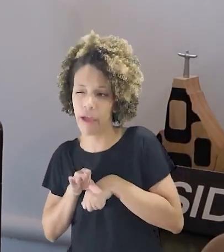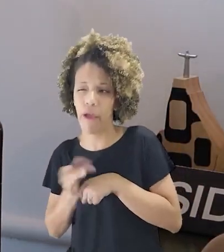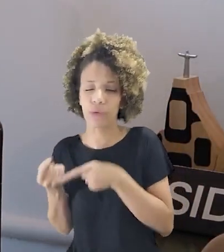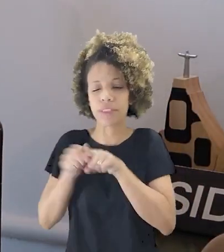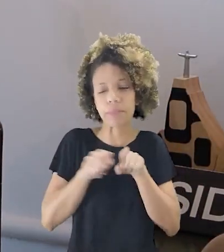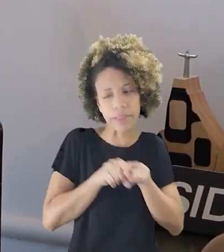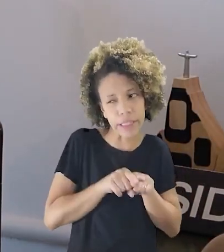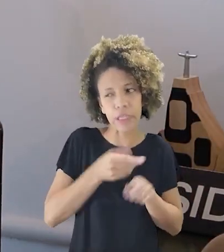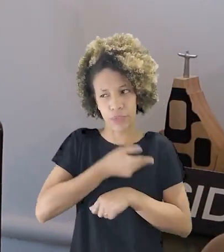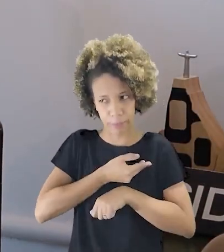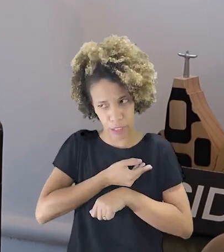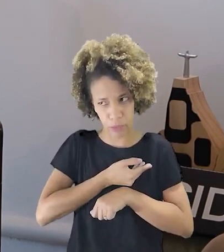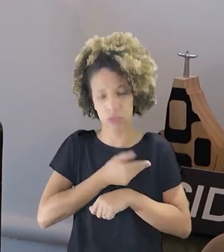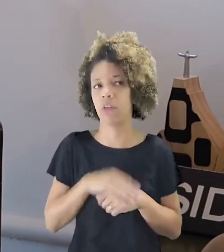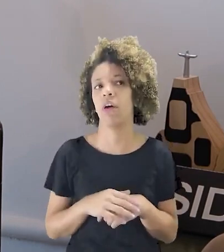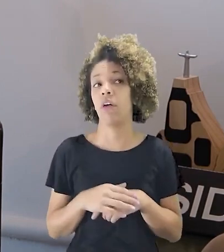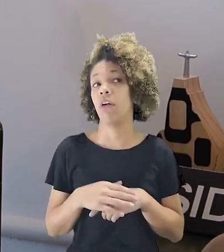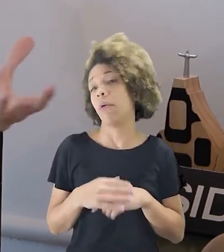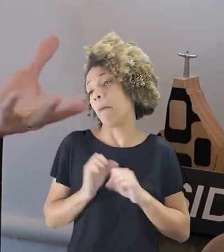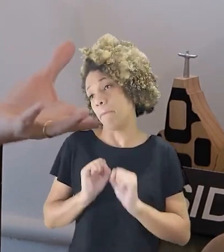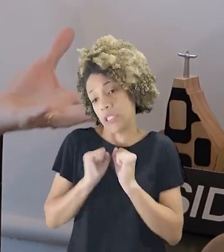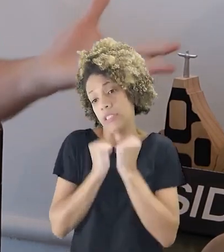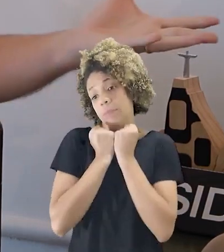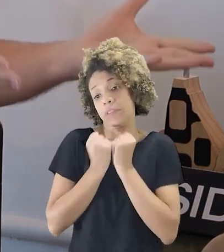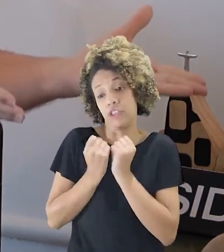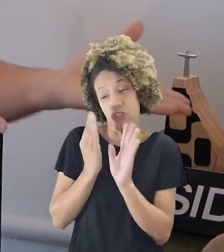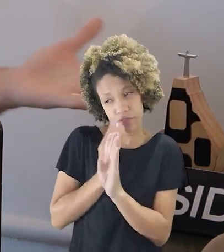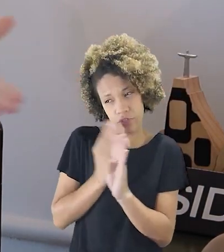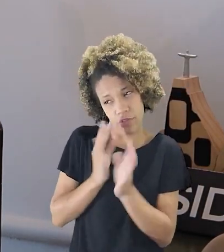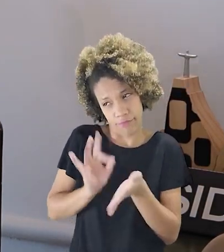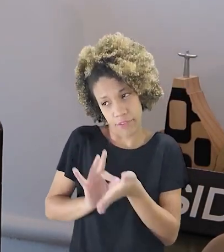seus delegados para que eles possam se proteger de investigações.